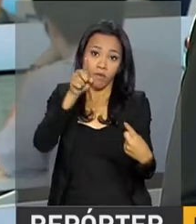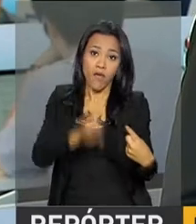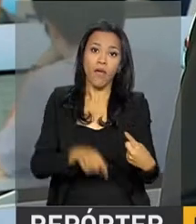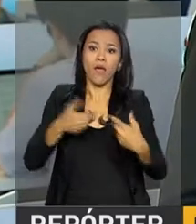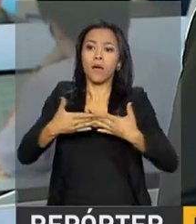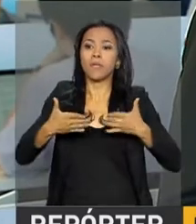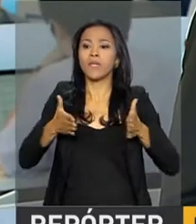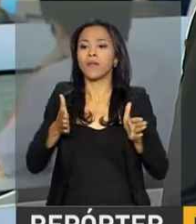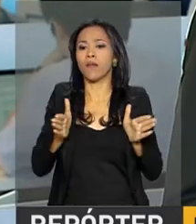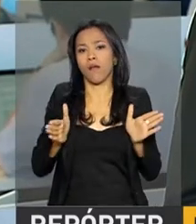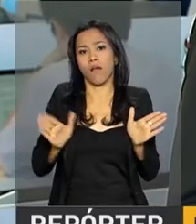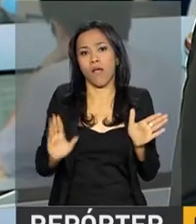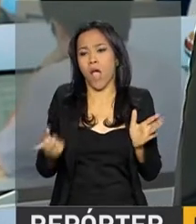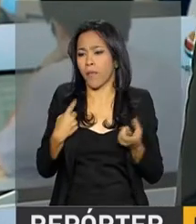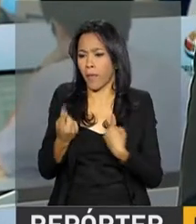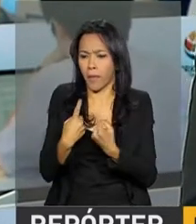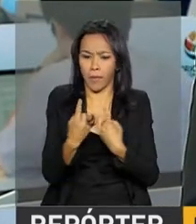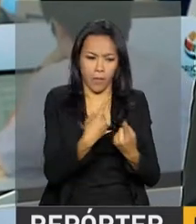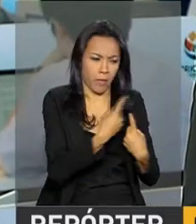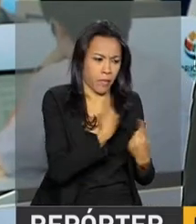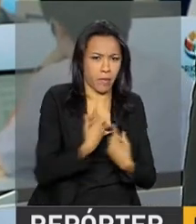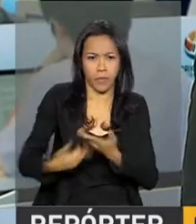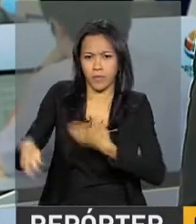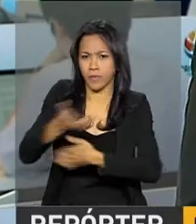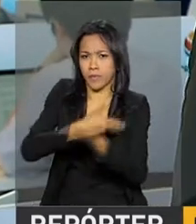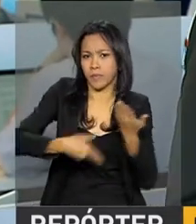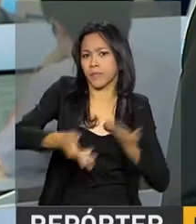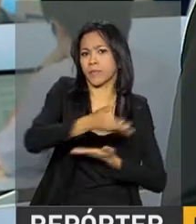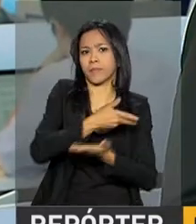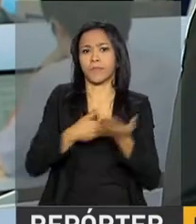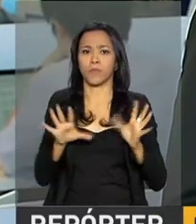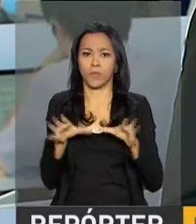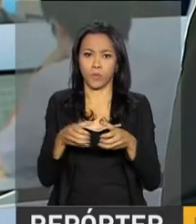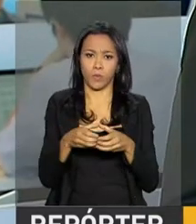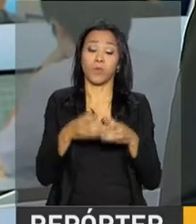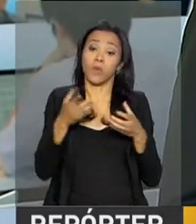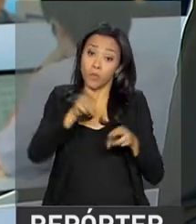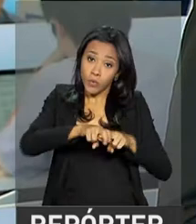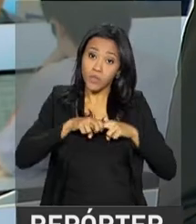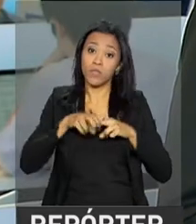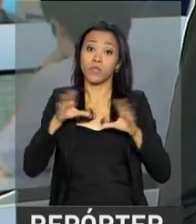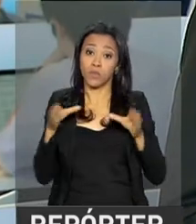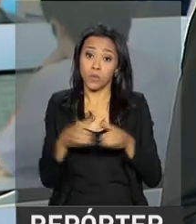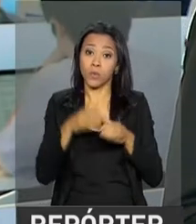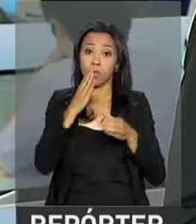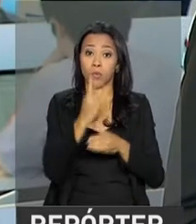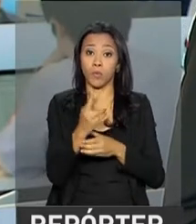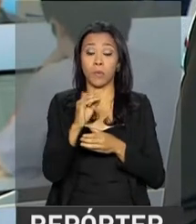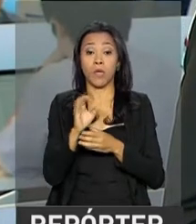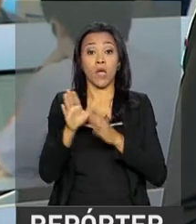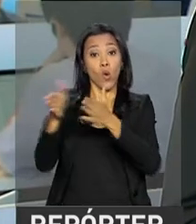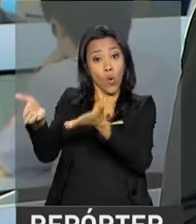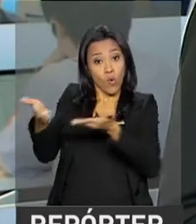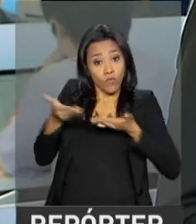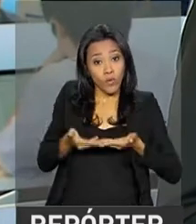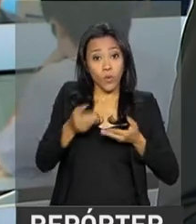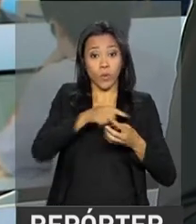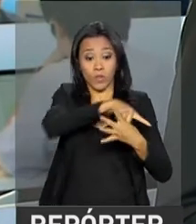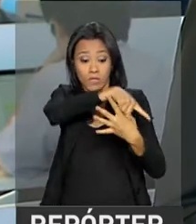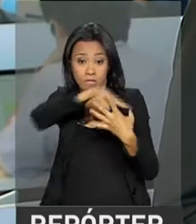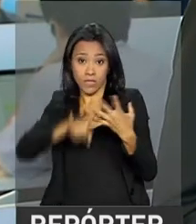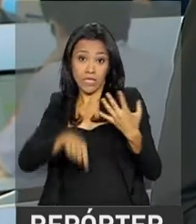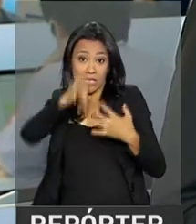as discussões e buscar a maior legitimidade possível. Foi por isso que o BRICS convidou 5 países para representar